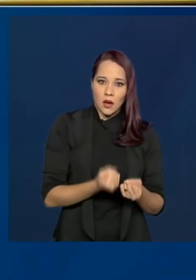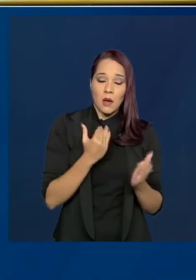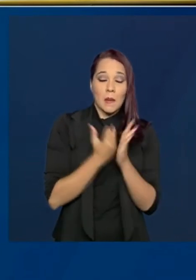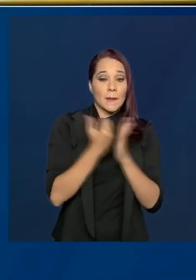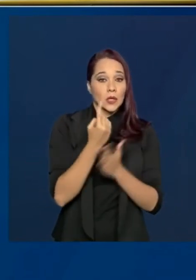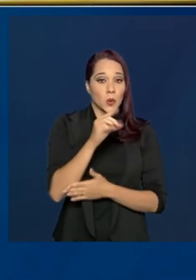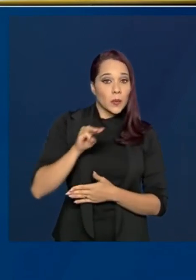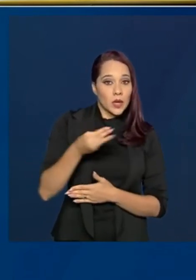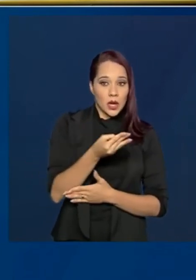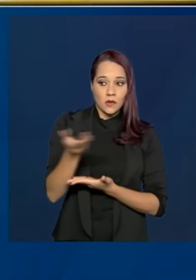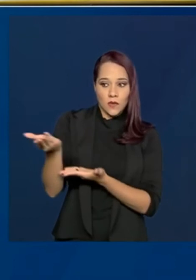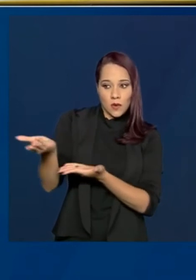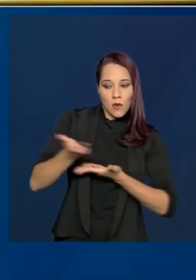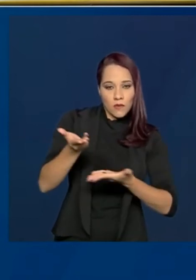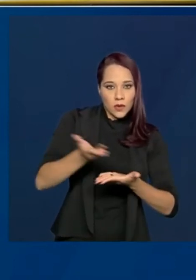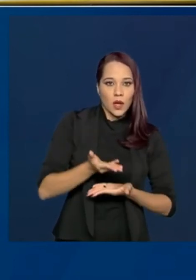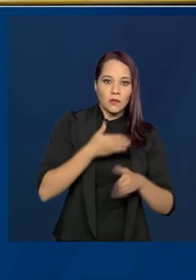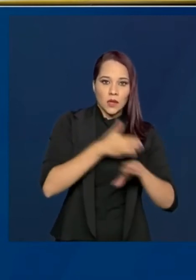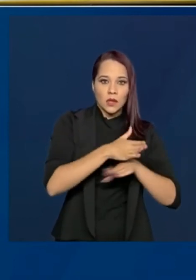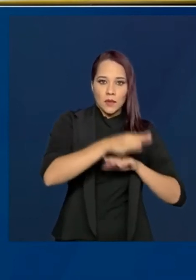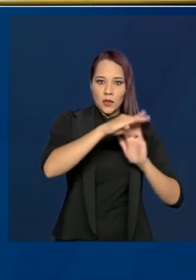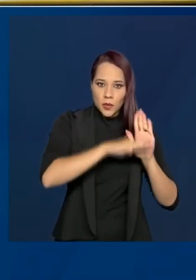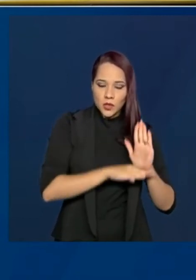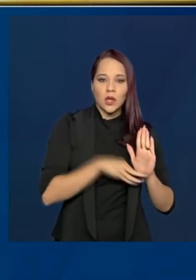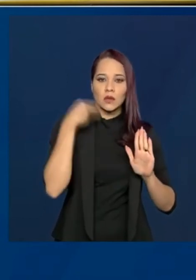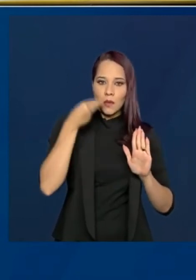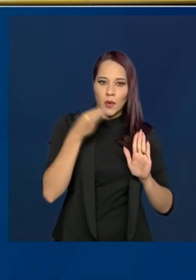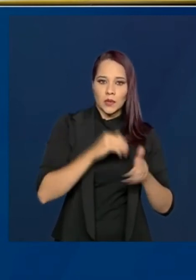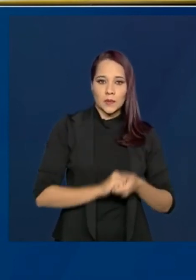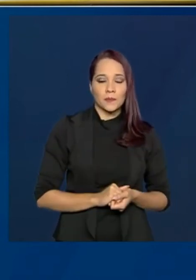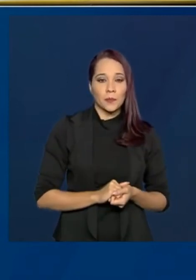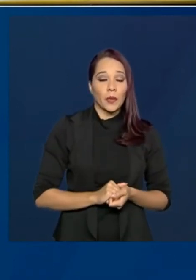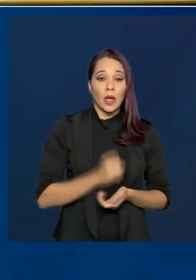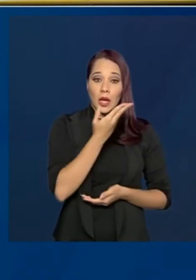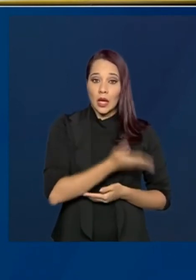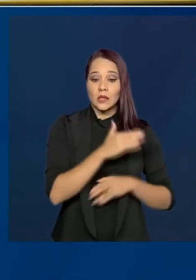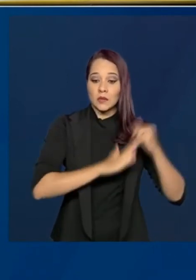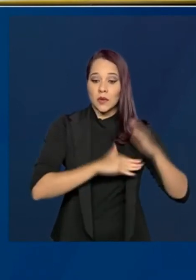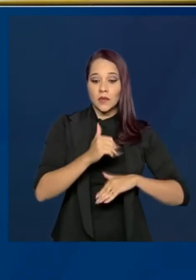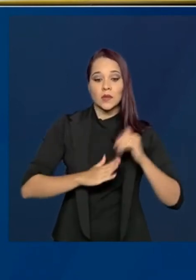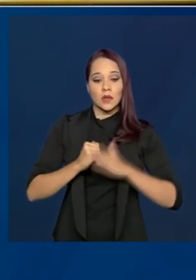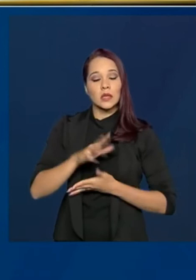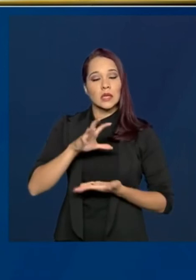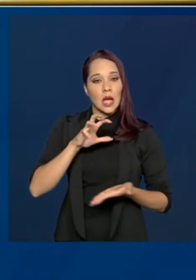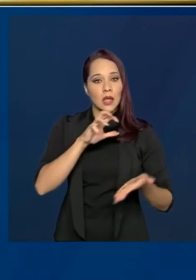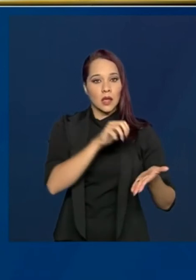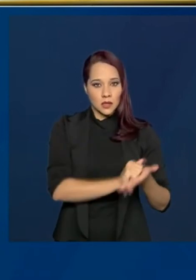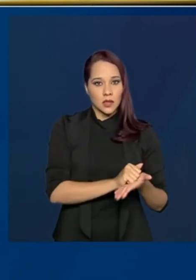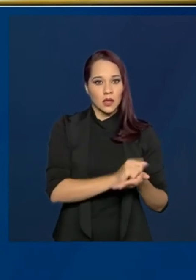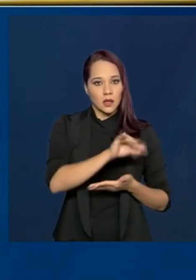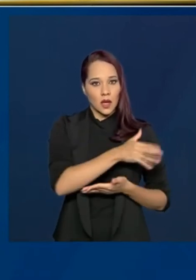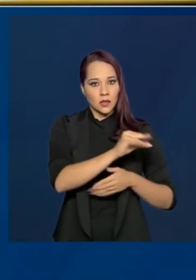de profissionais foram convidados a participar da amostra, e esses são profissionais que se cadastraram na